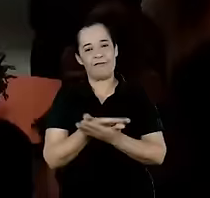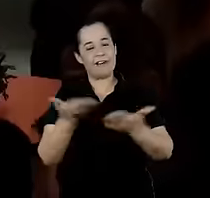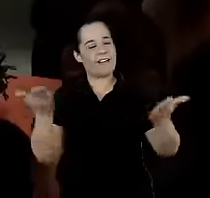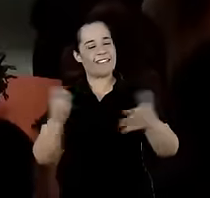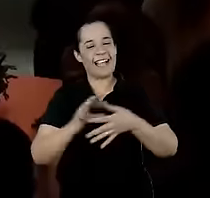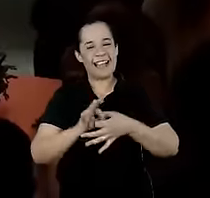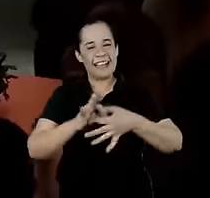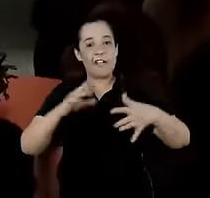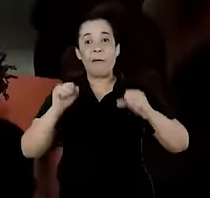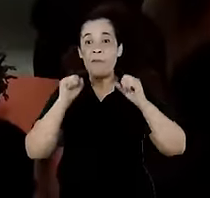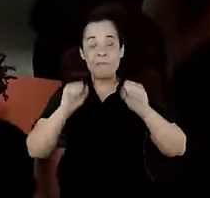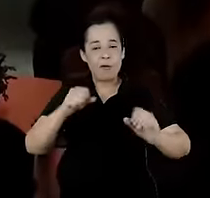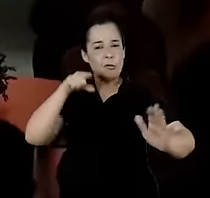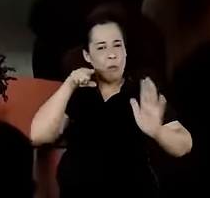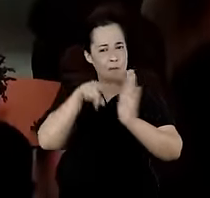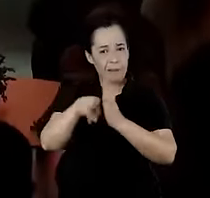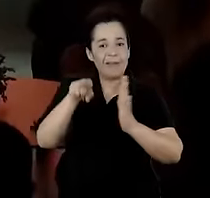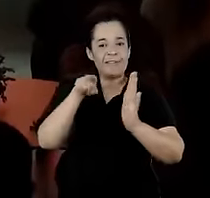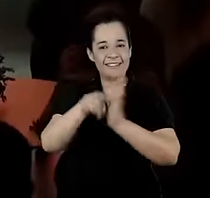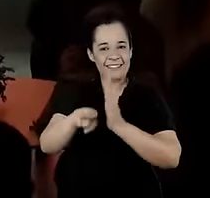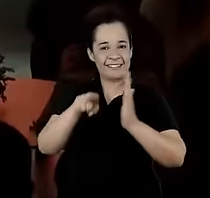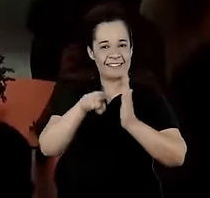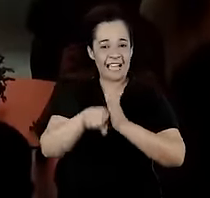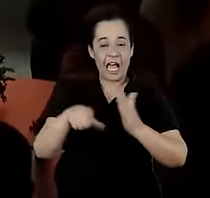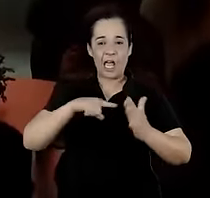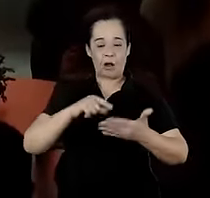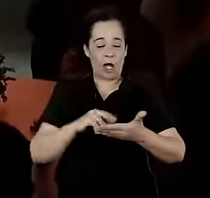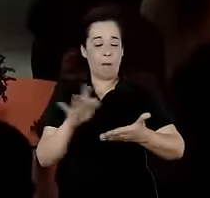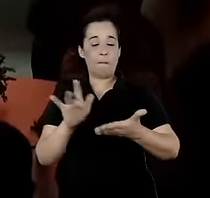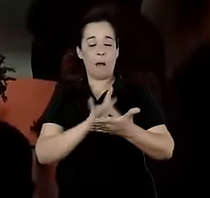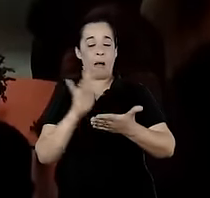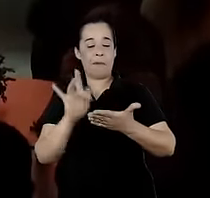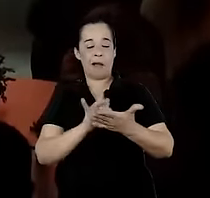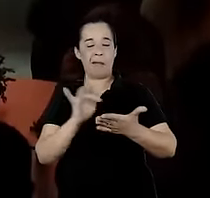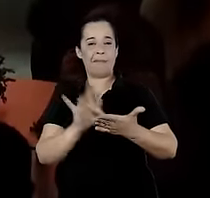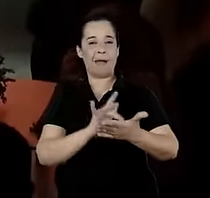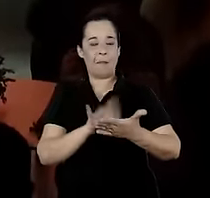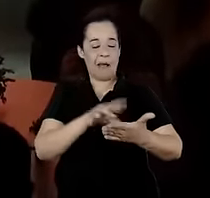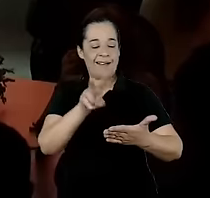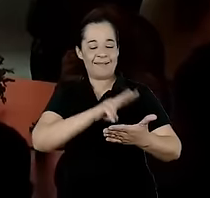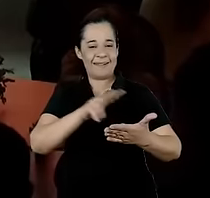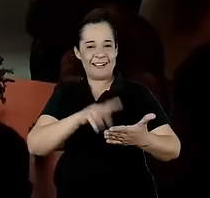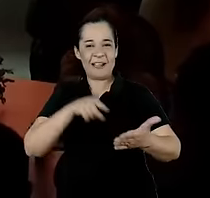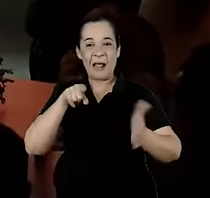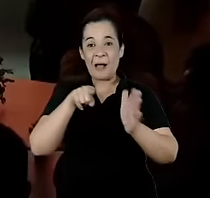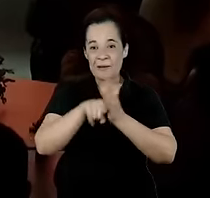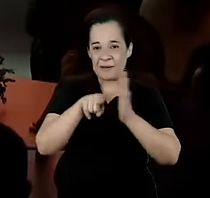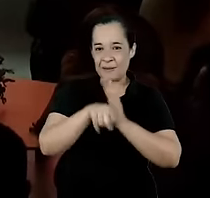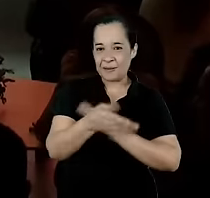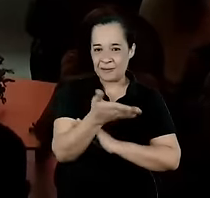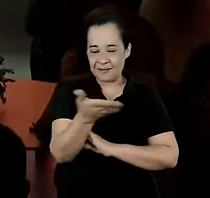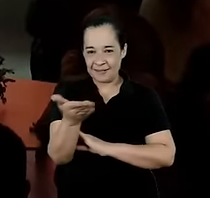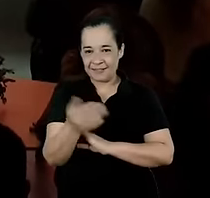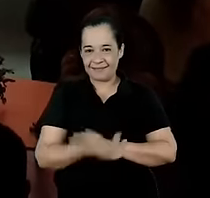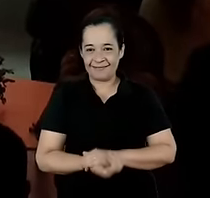mandem as perguntas pra gente eu já tô com tablet aqui para ter as perguntas de vocês pros nossos painelistas